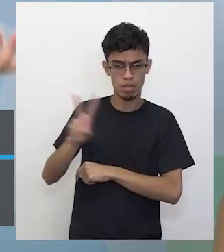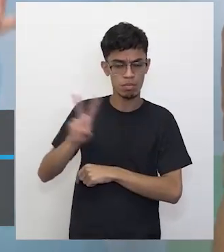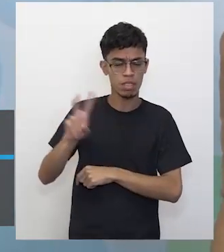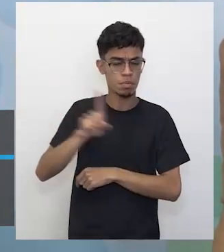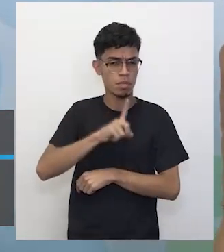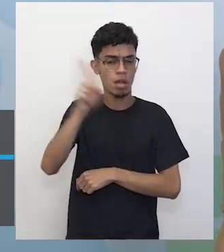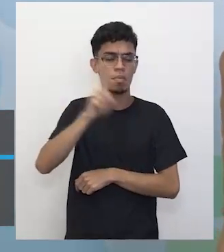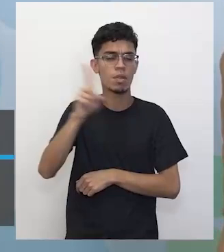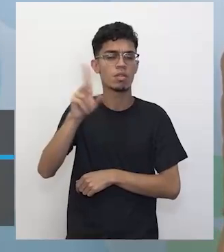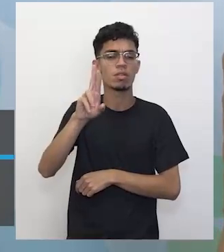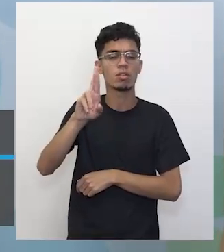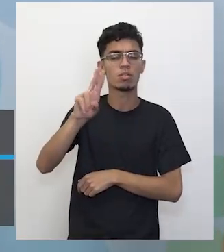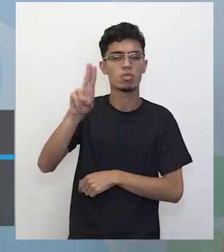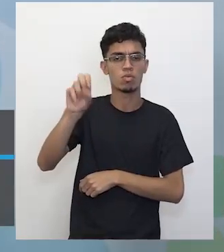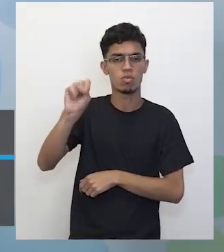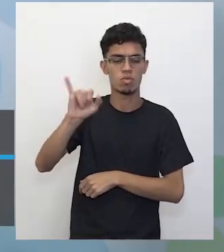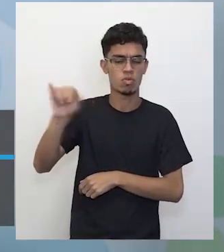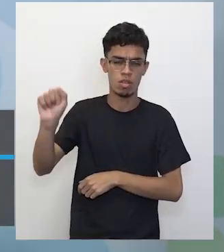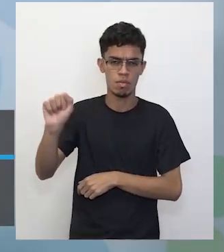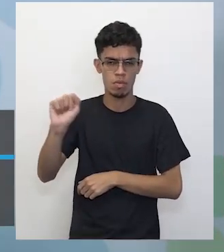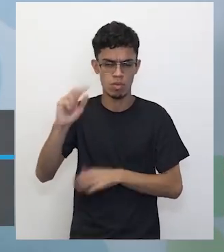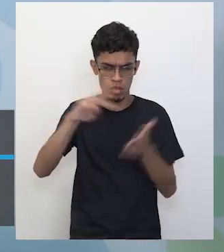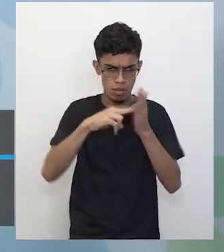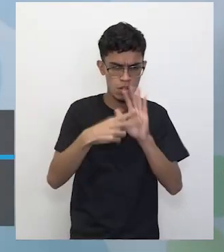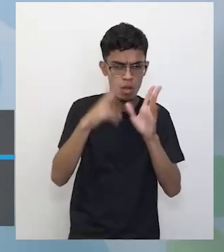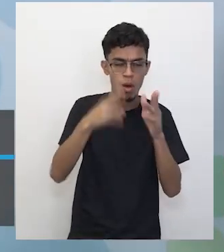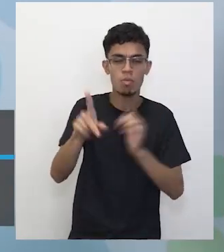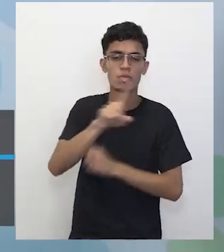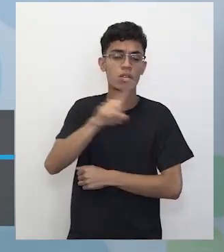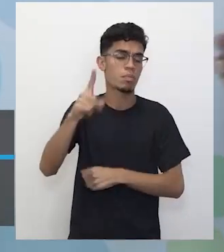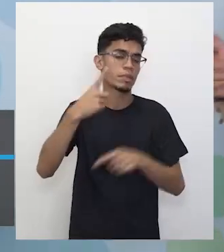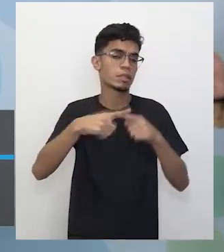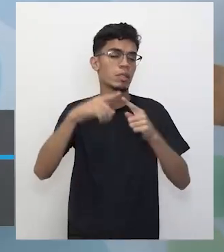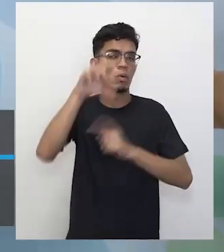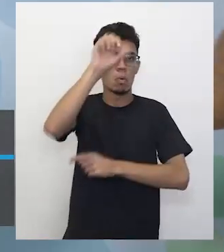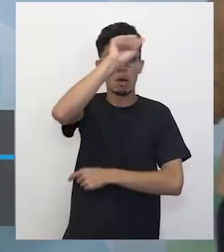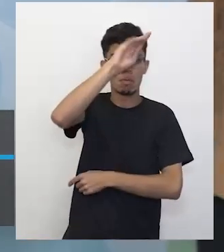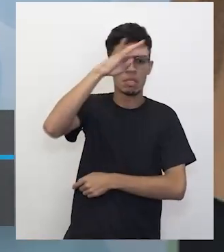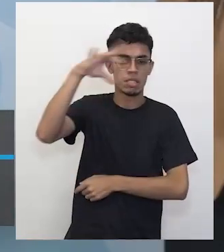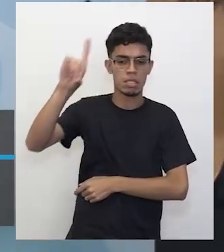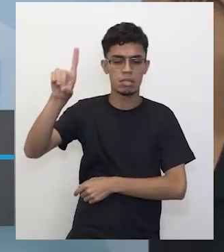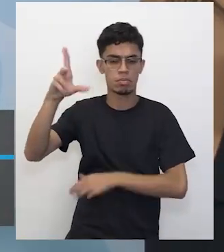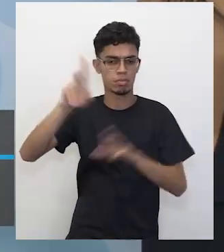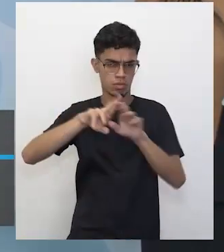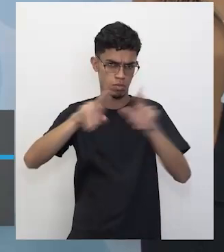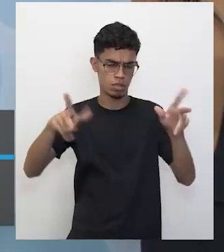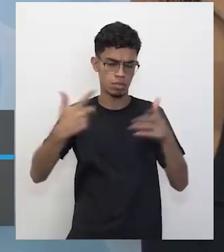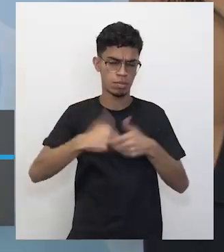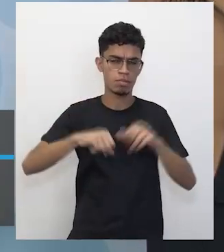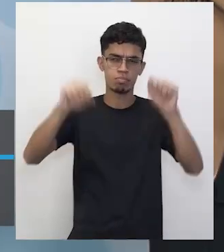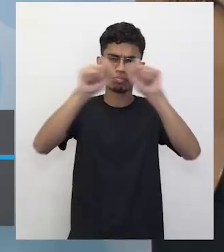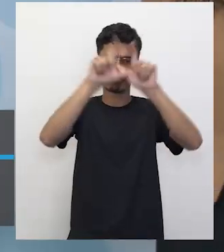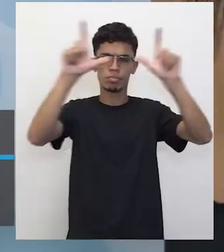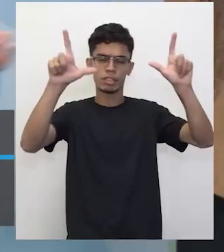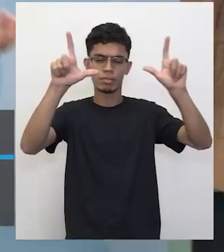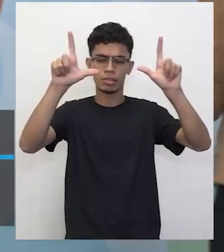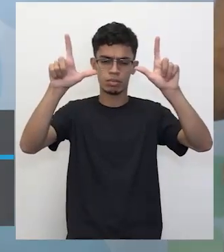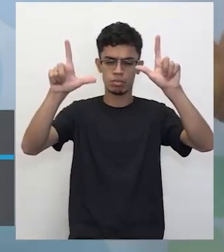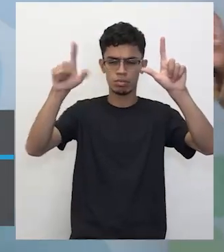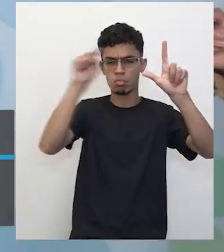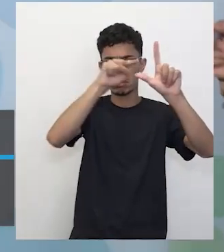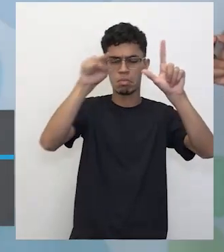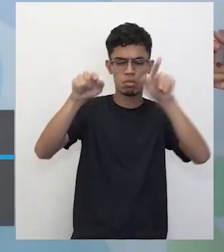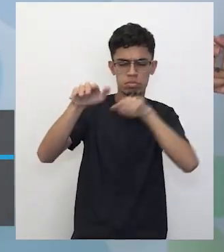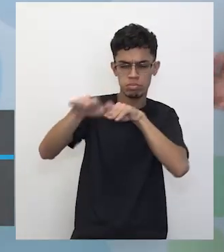esse significado, porque eles não usam o mesmo alfabeto, né? Placa de trânsito, você vê só um símbolo ali, você já sabe o que está dizendo, mas talvez uma pessoa que não tenha